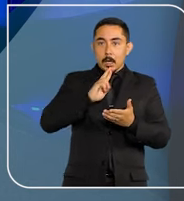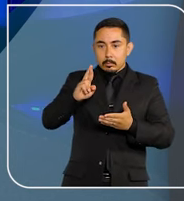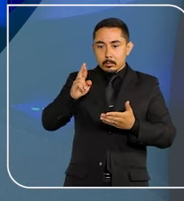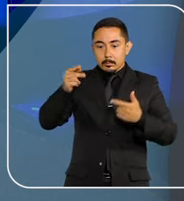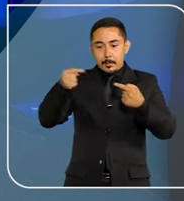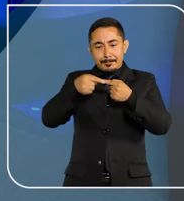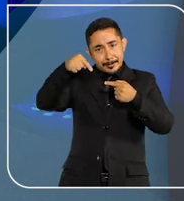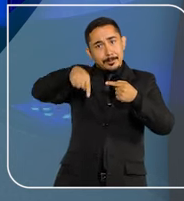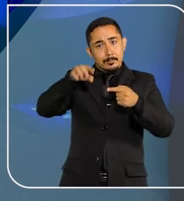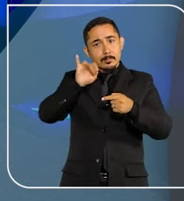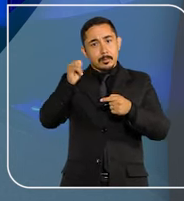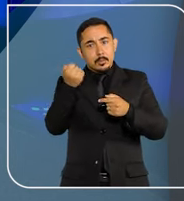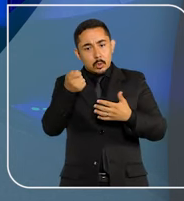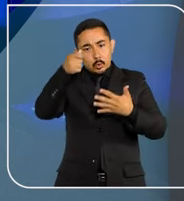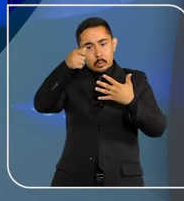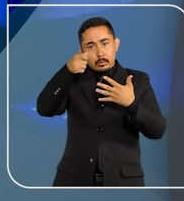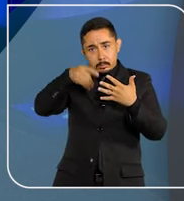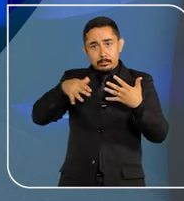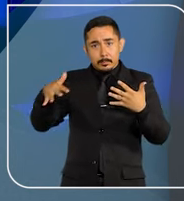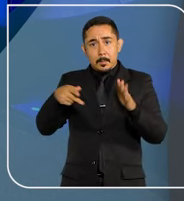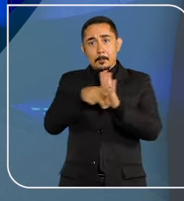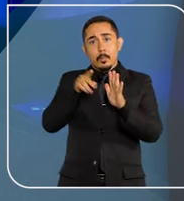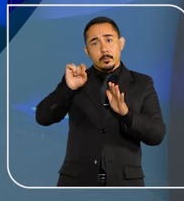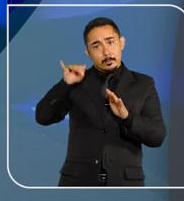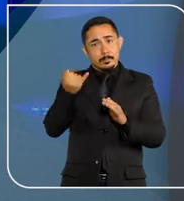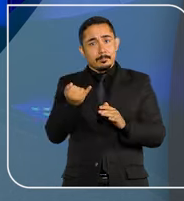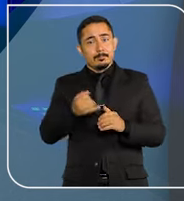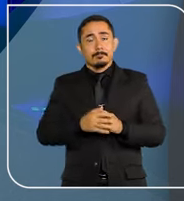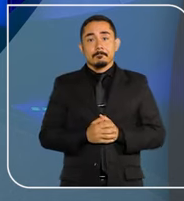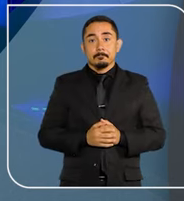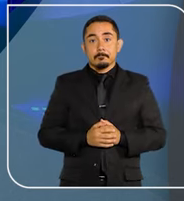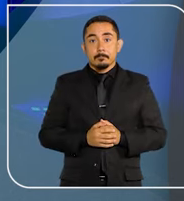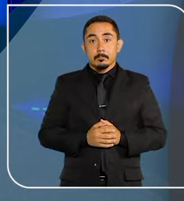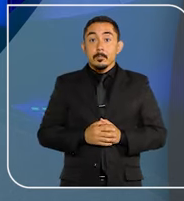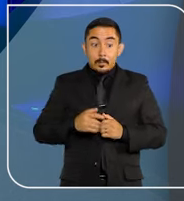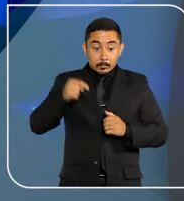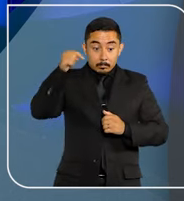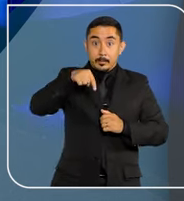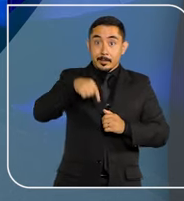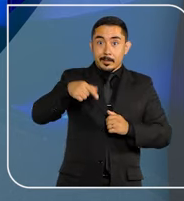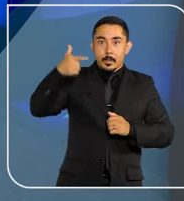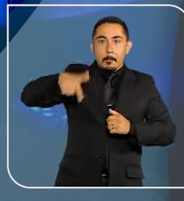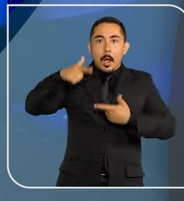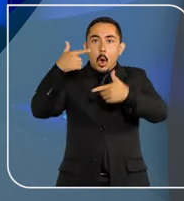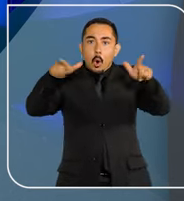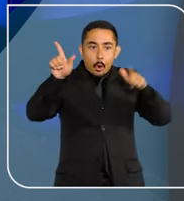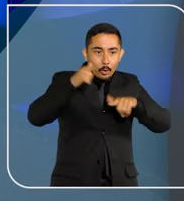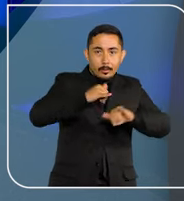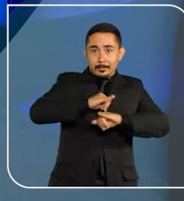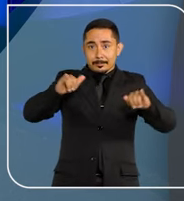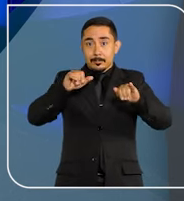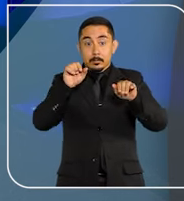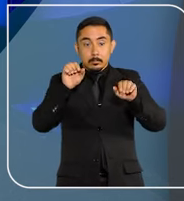candidata respondeu seguindo jurisprudência consolidada pelo STJ. Você confere